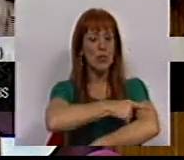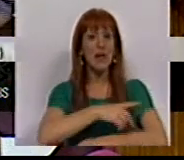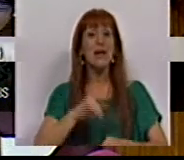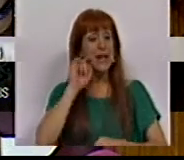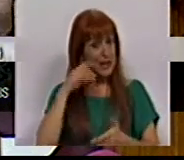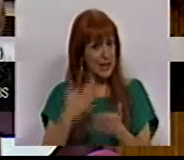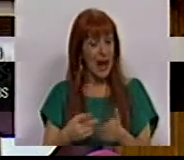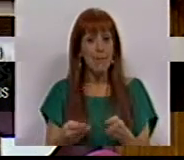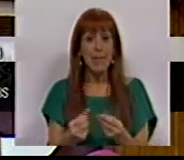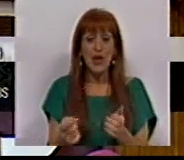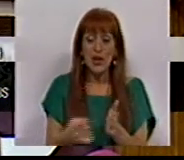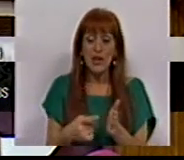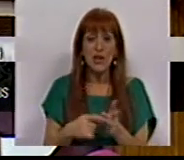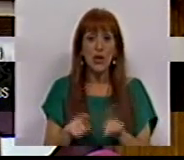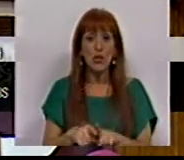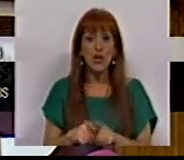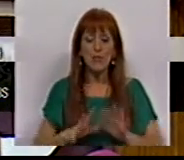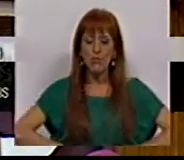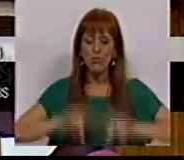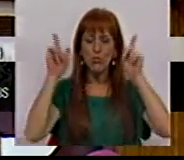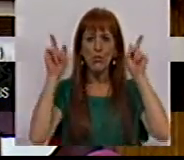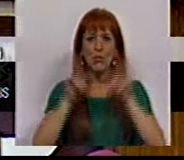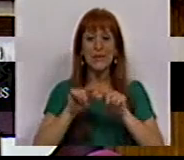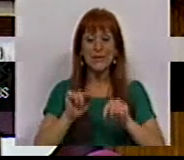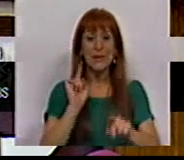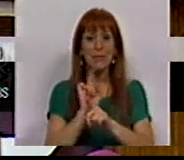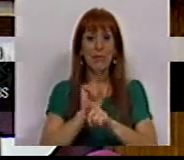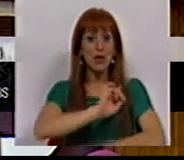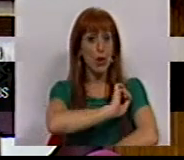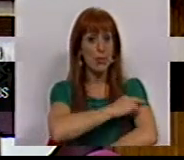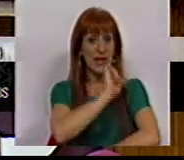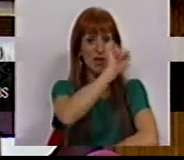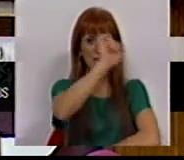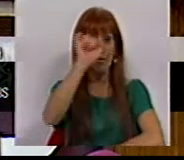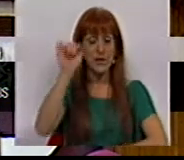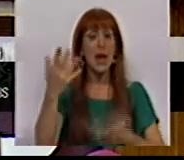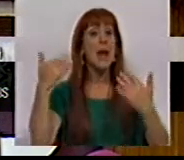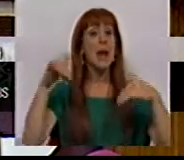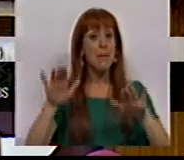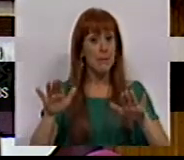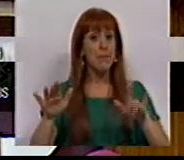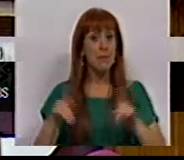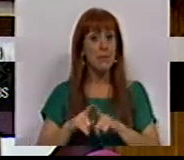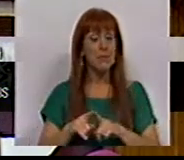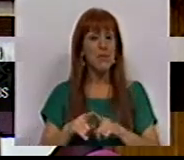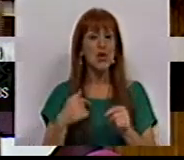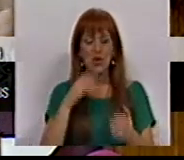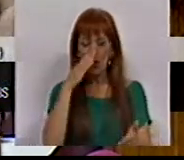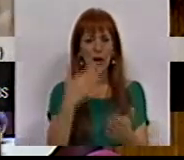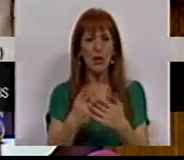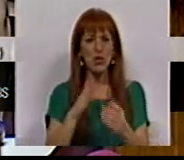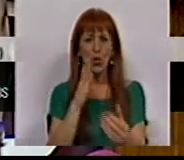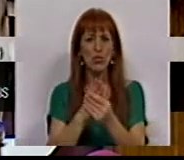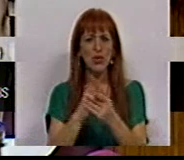deve garantir os meios necessários para o desenvolvimento dessas mesmas competências. Mas não estamos perante